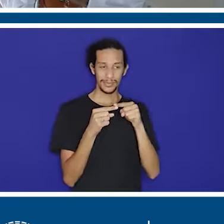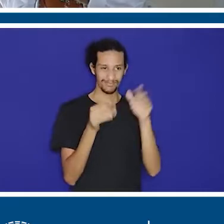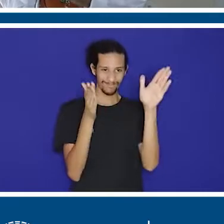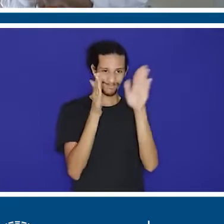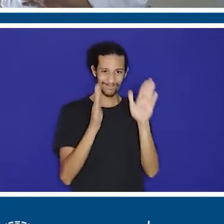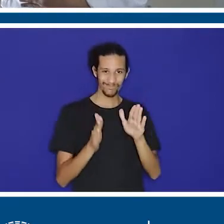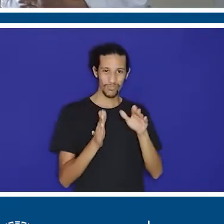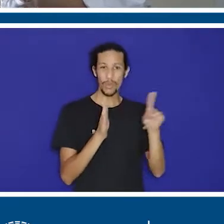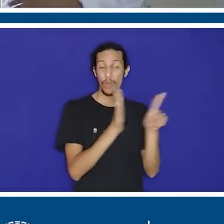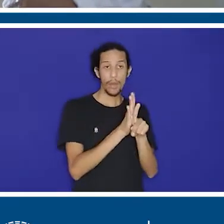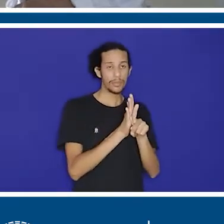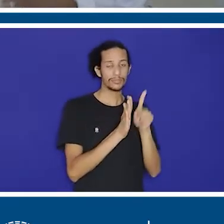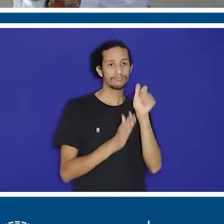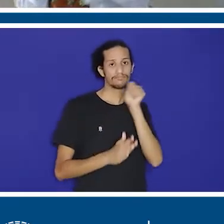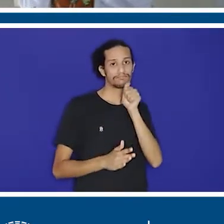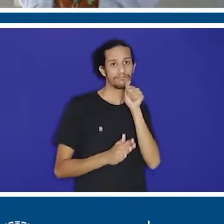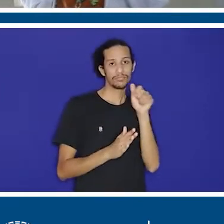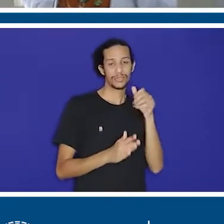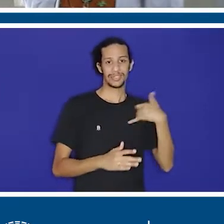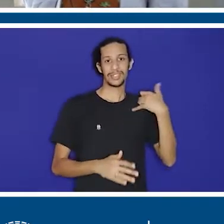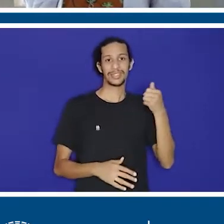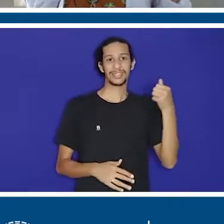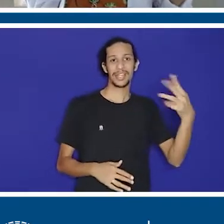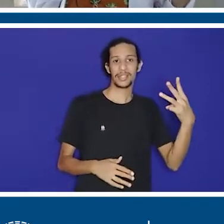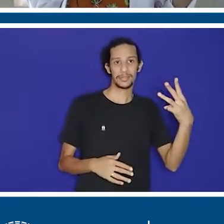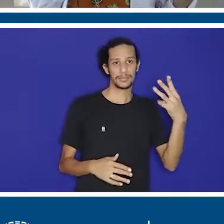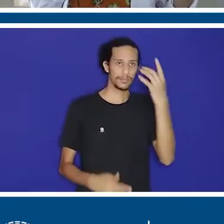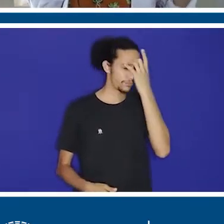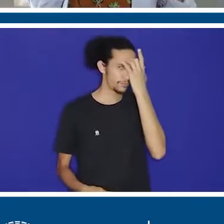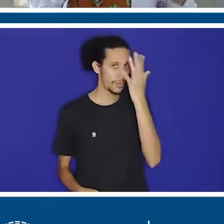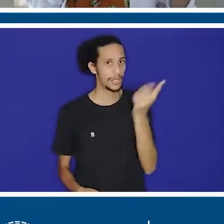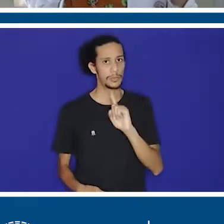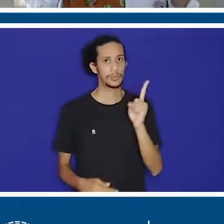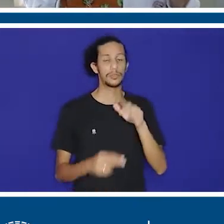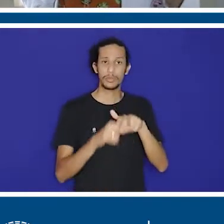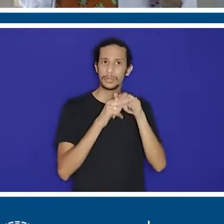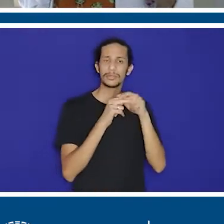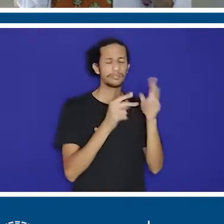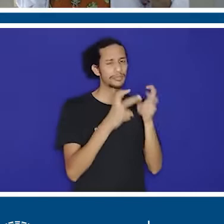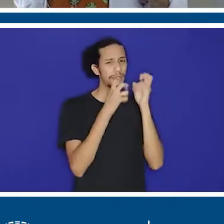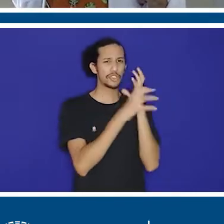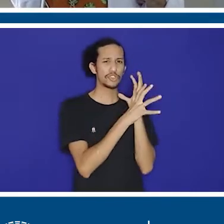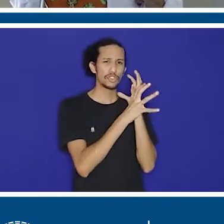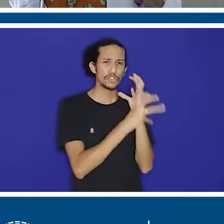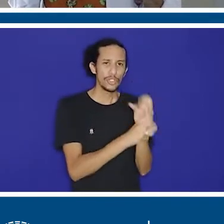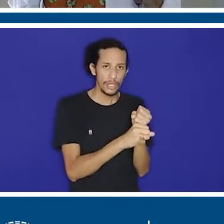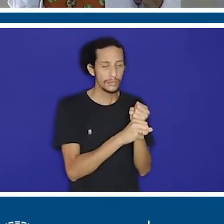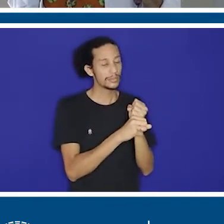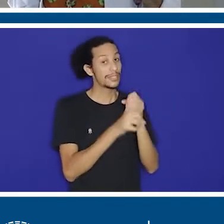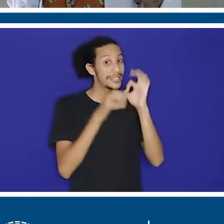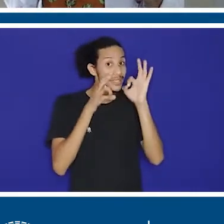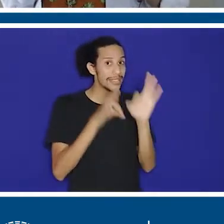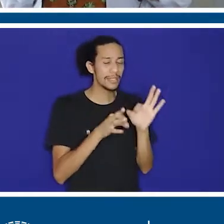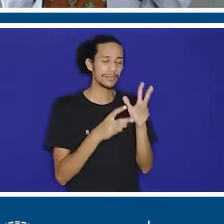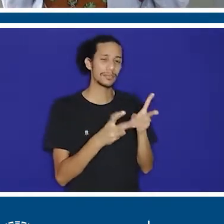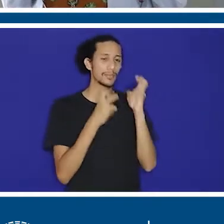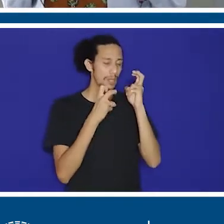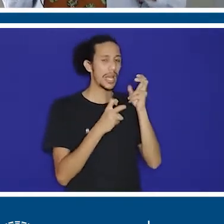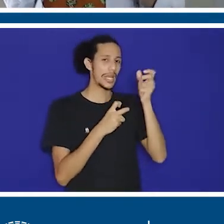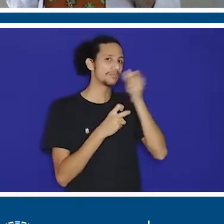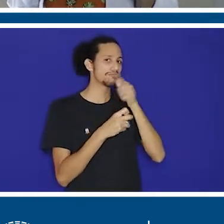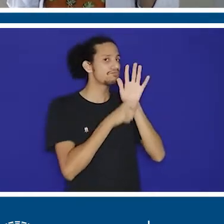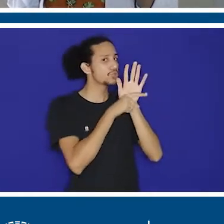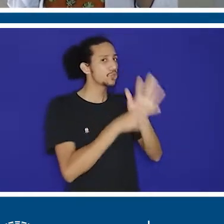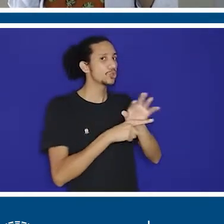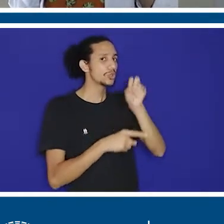Não é fácil. Quando a gente olha o histórico dela, certamente a medicação ajudou muito. Mas